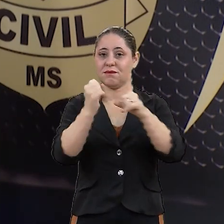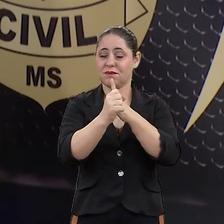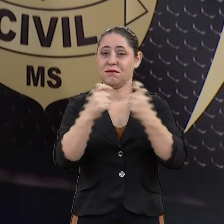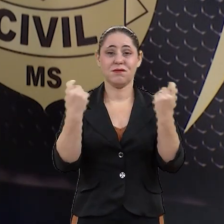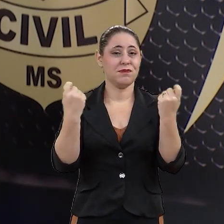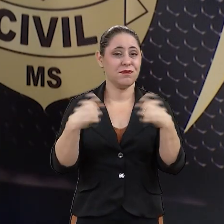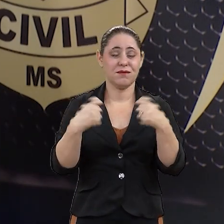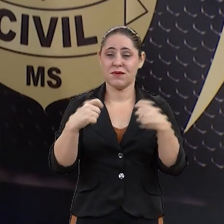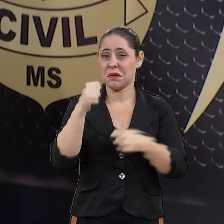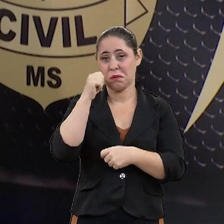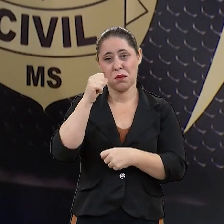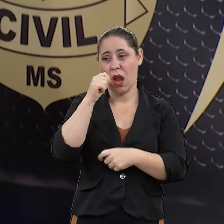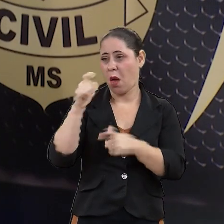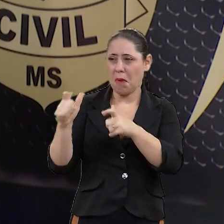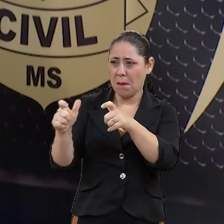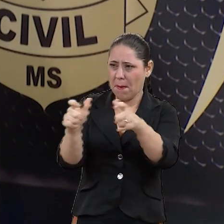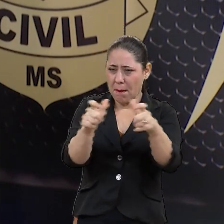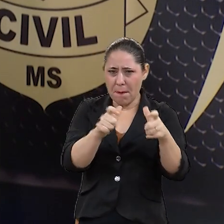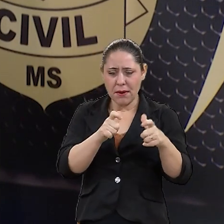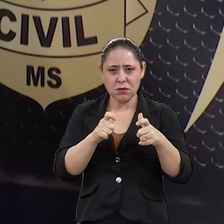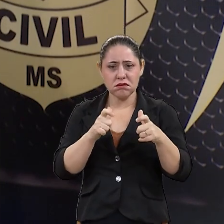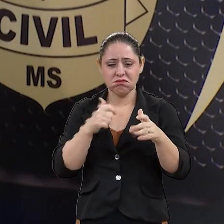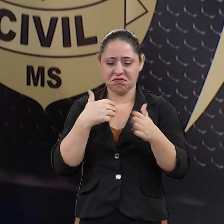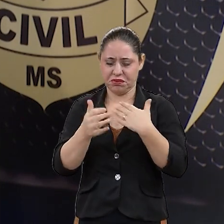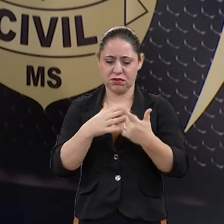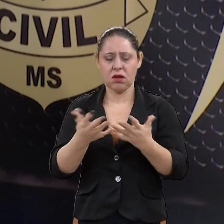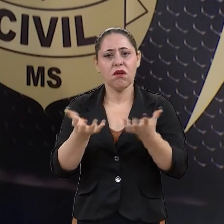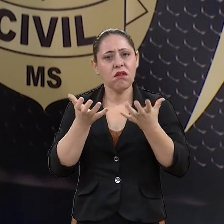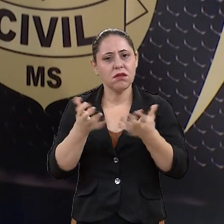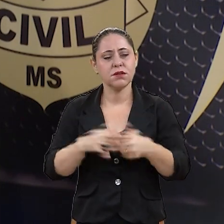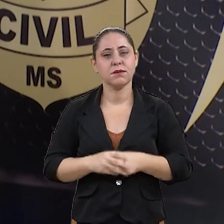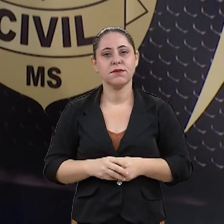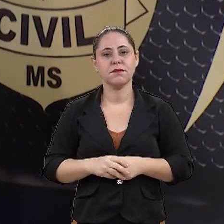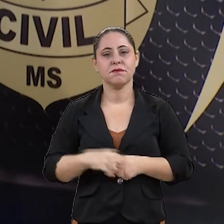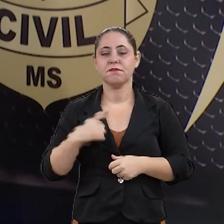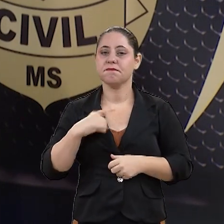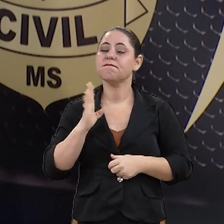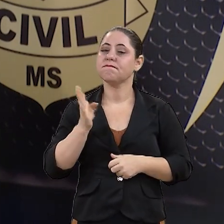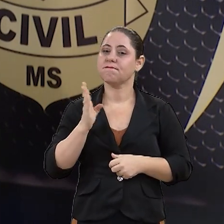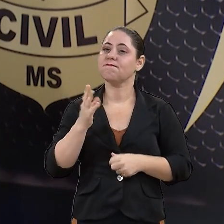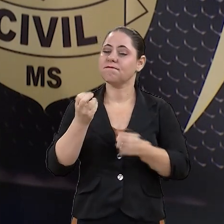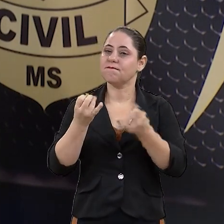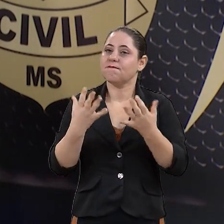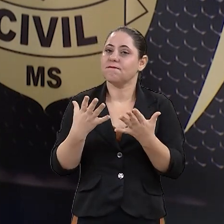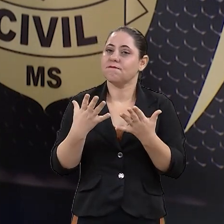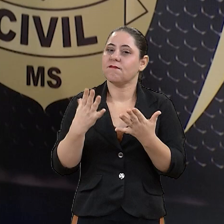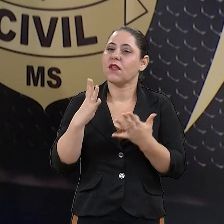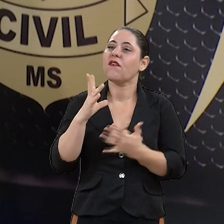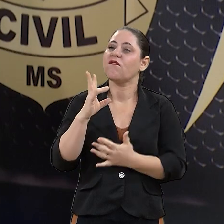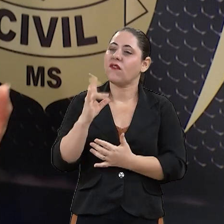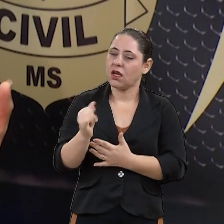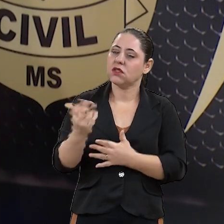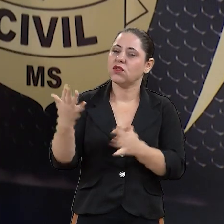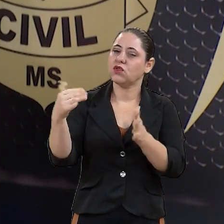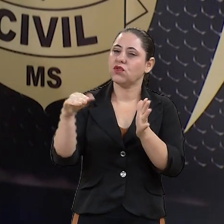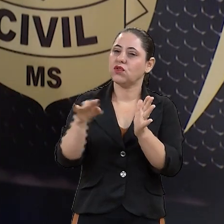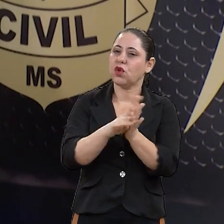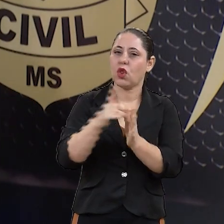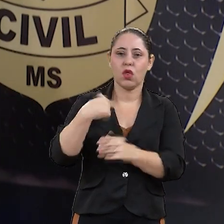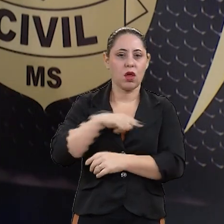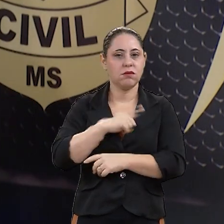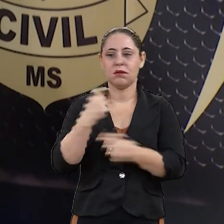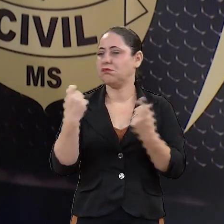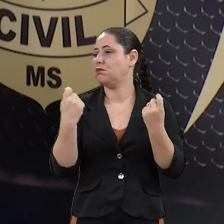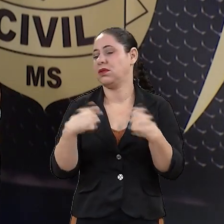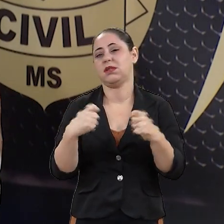estar em todo lugar, onde ela quiser. Eu acho que eu já comentei que eu acho que vai chegar o tempo em que a gente não vai mais precisar